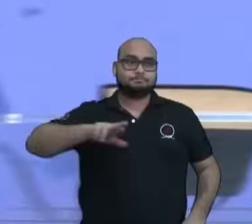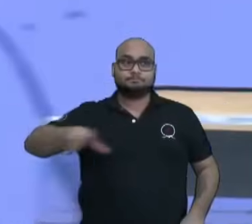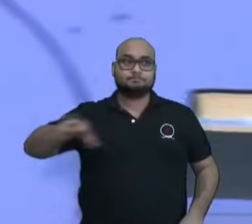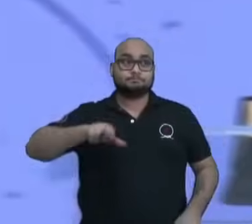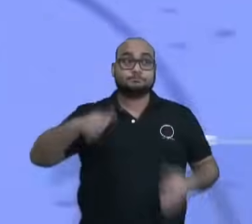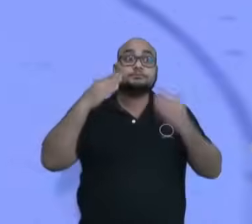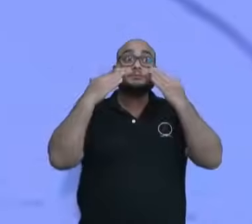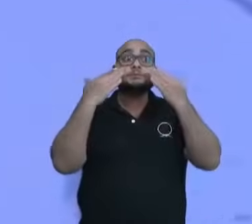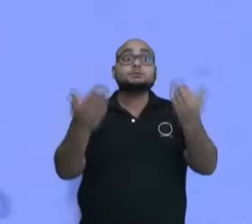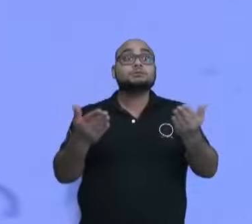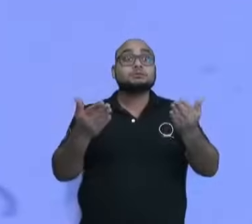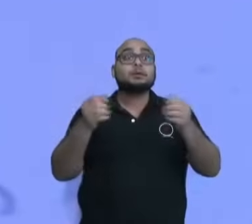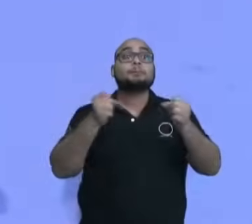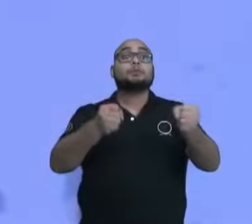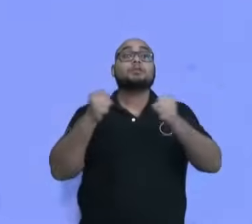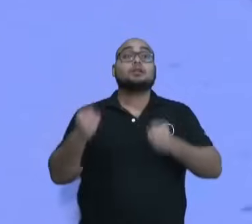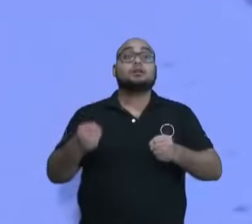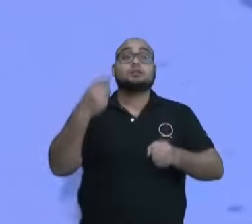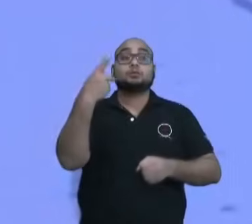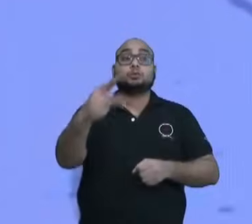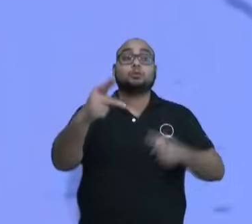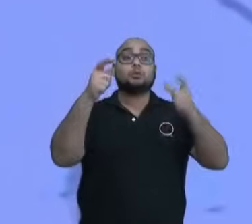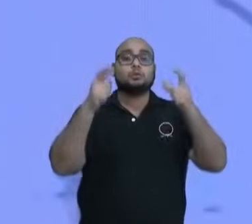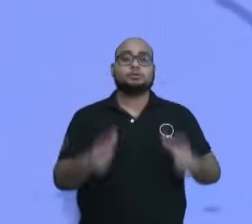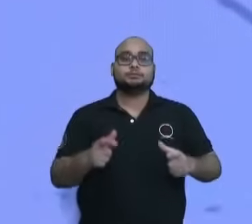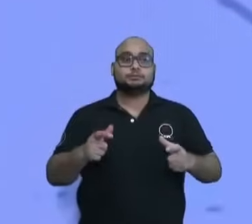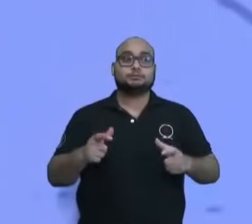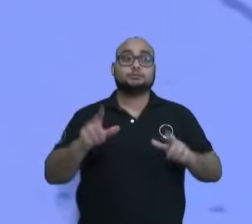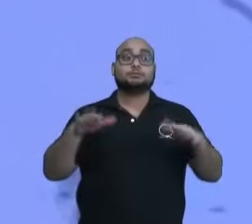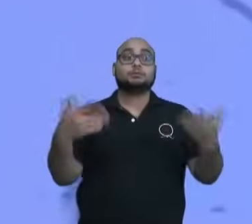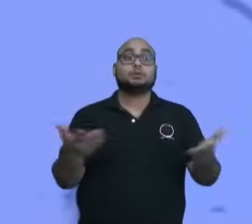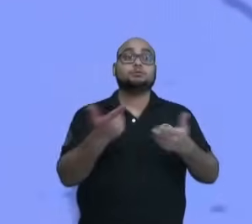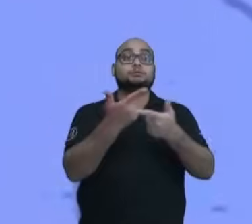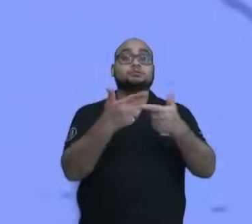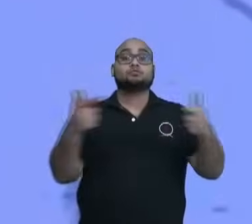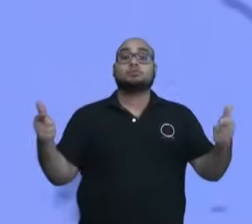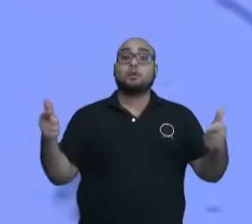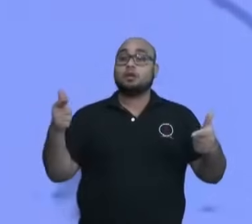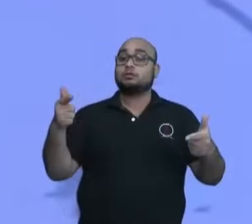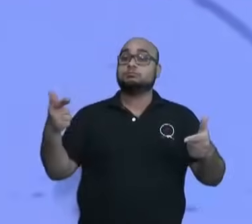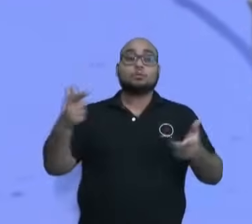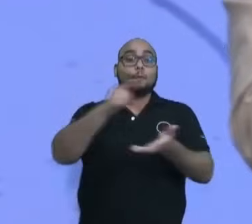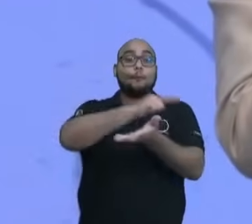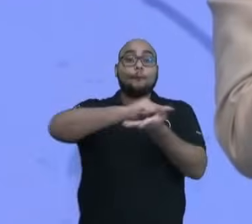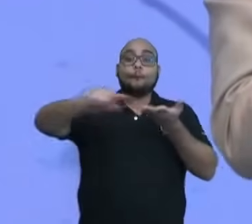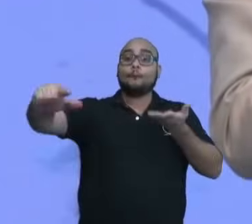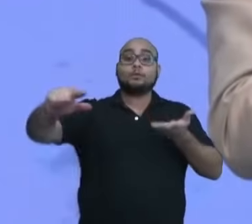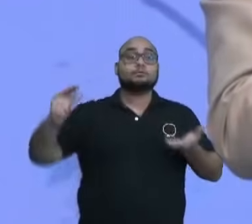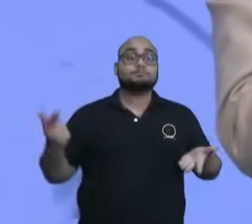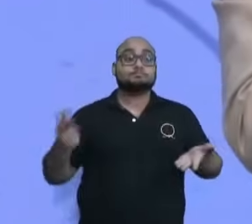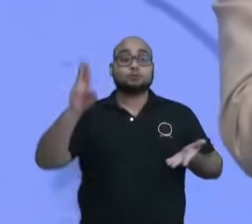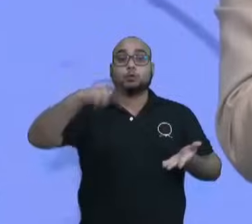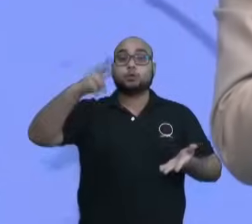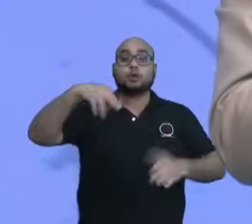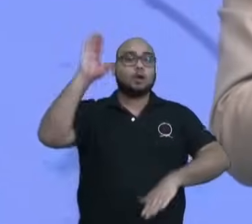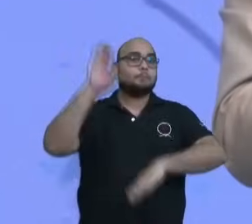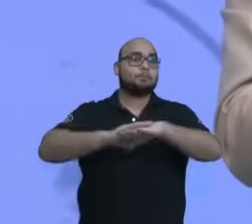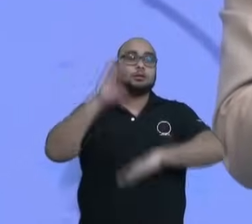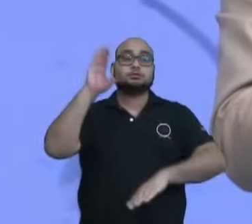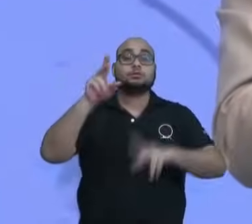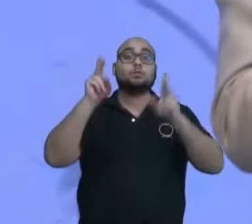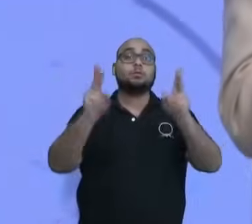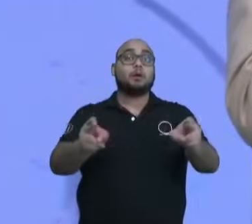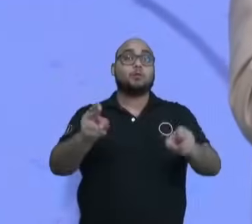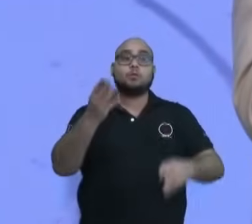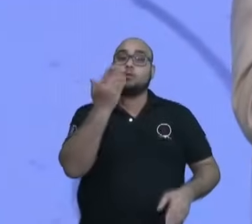deserto nunca nunca mais comida caí do céu todo dia coluna de nuvem